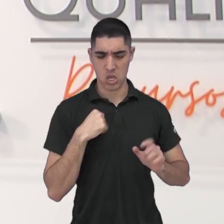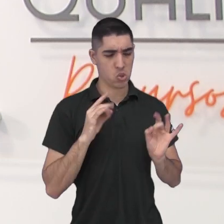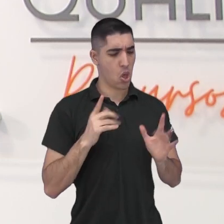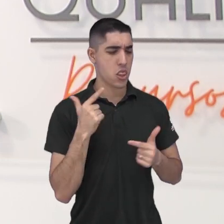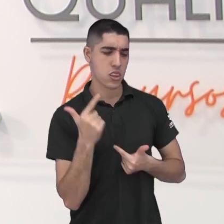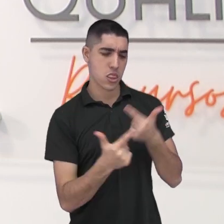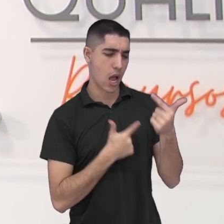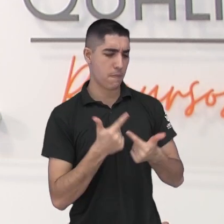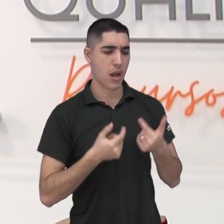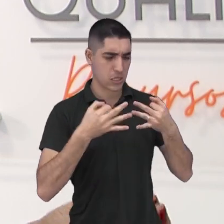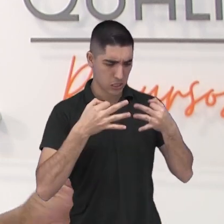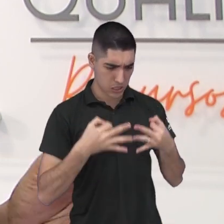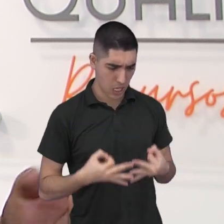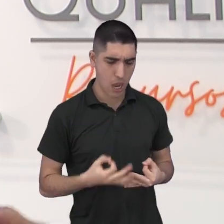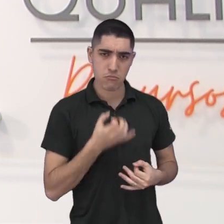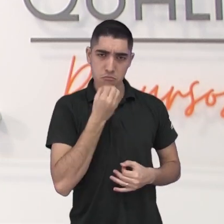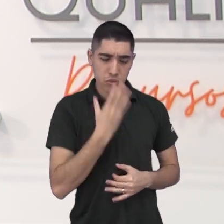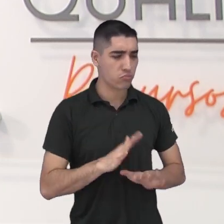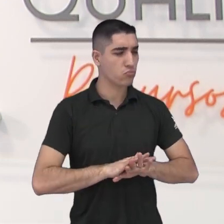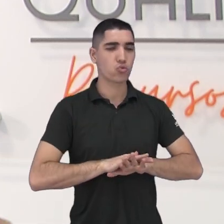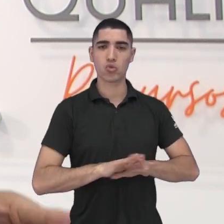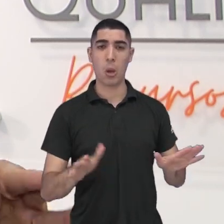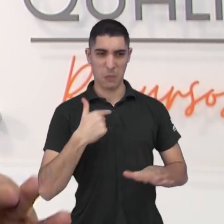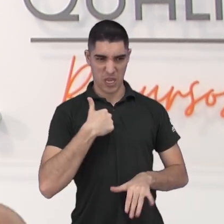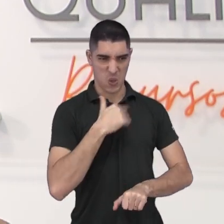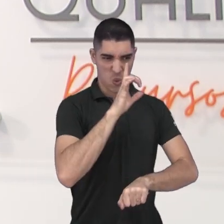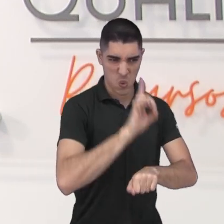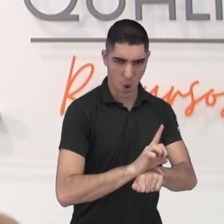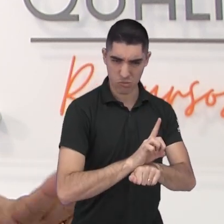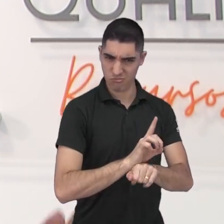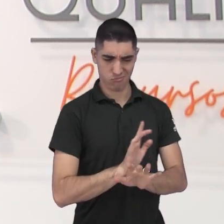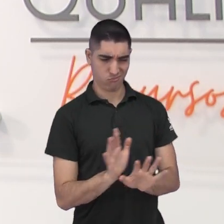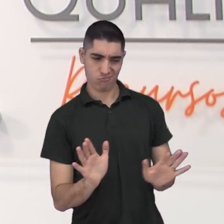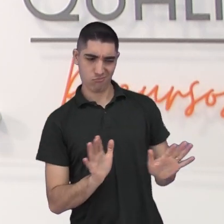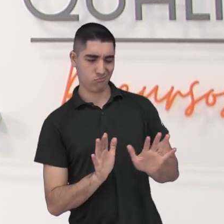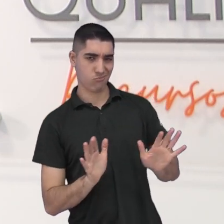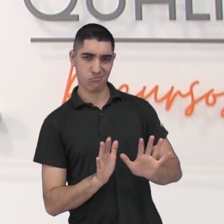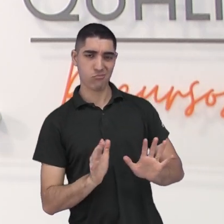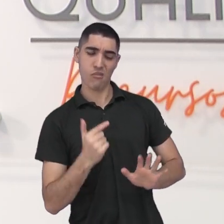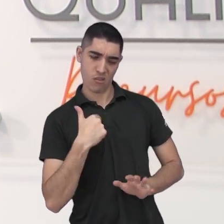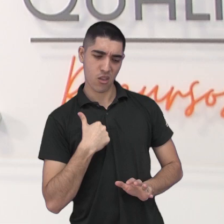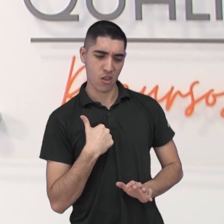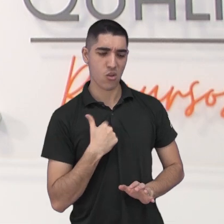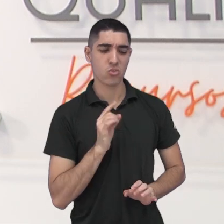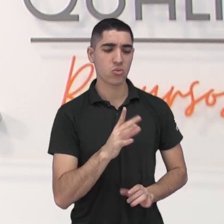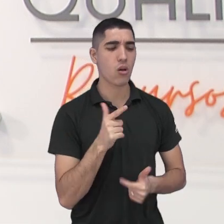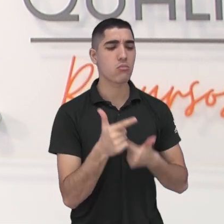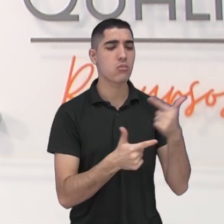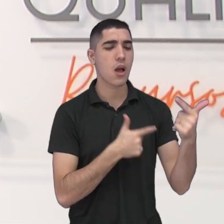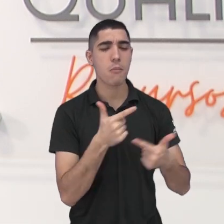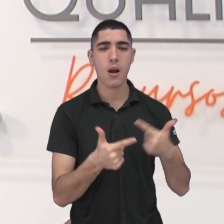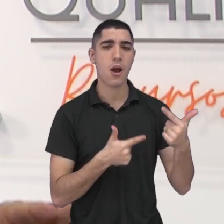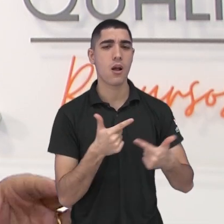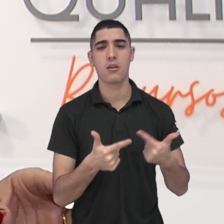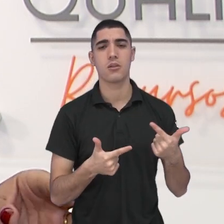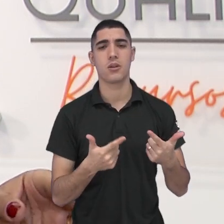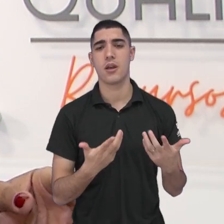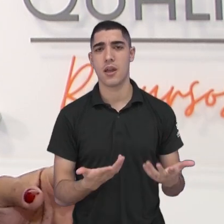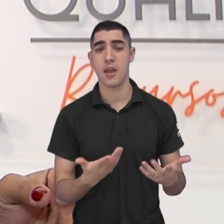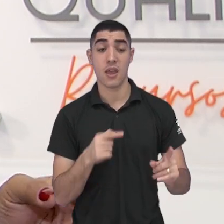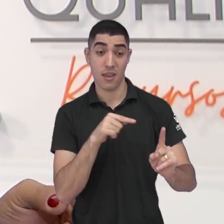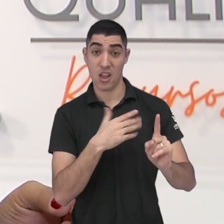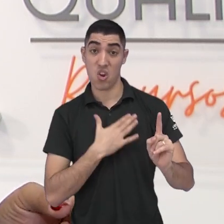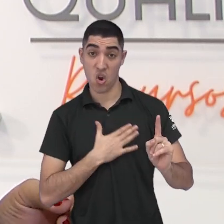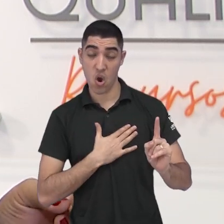de funcionário mesmo. Eu estou aqui para fazer a minha parte, muito bem feita, e é assim que eu vou fazer, né? Então, eles com certeza vão